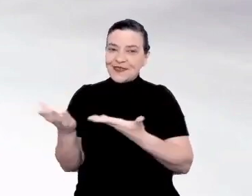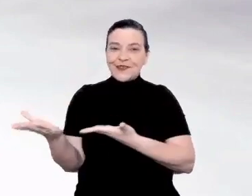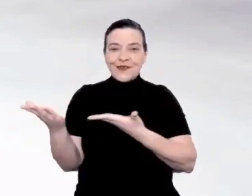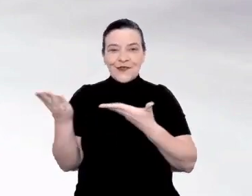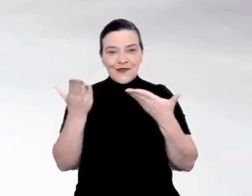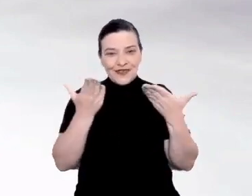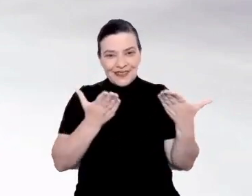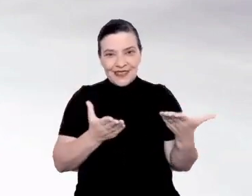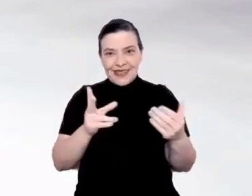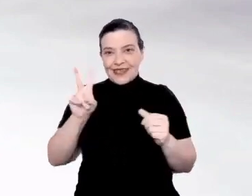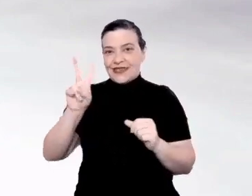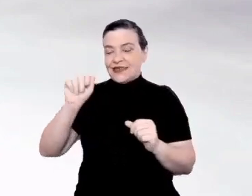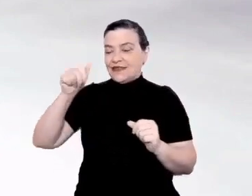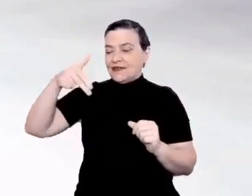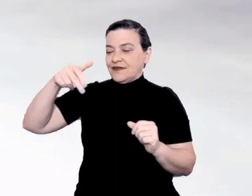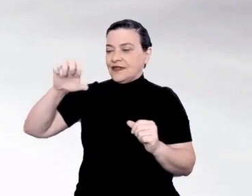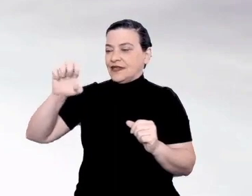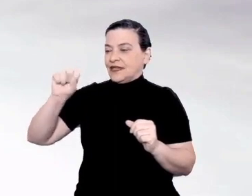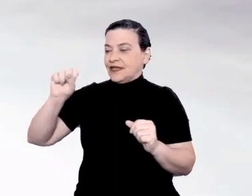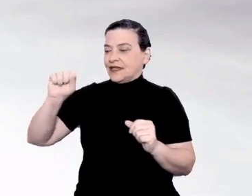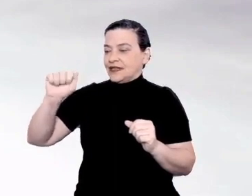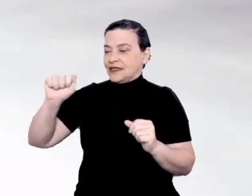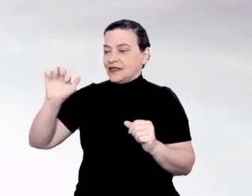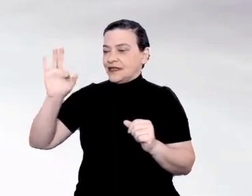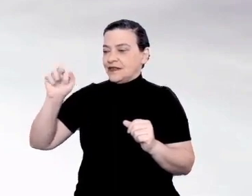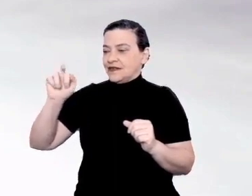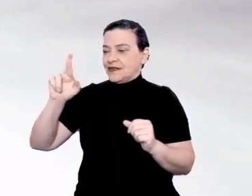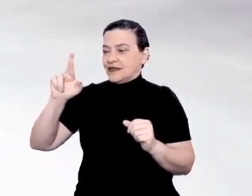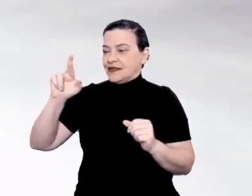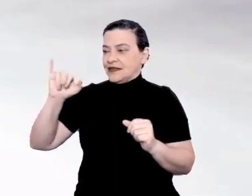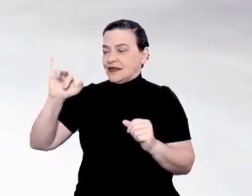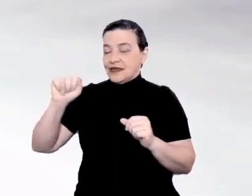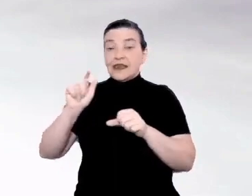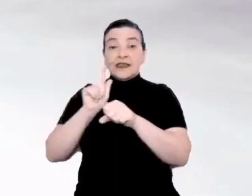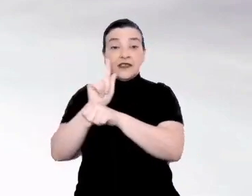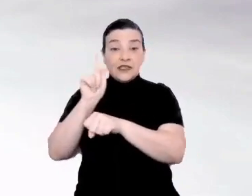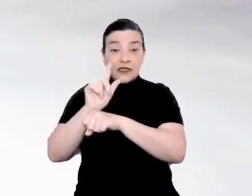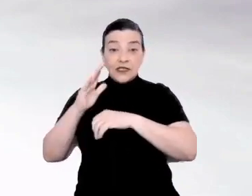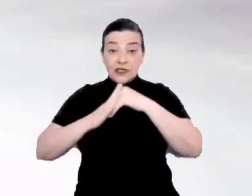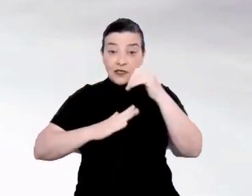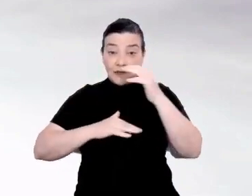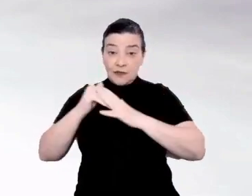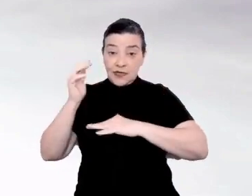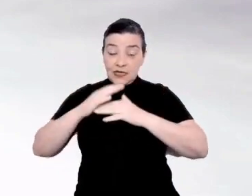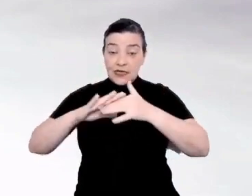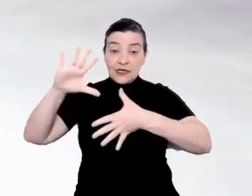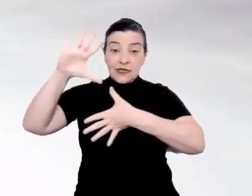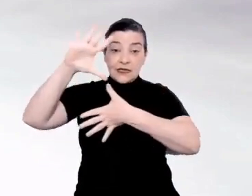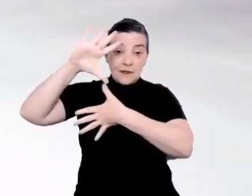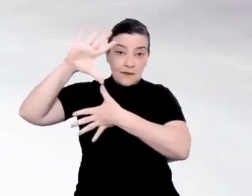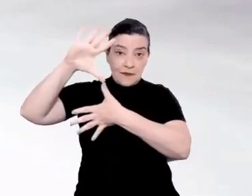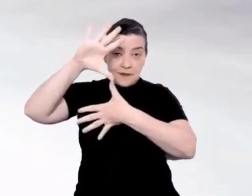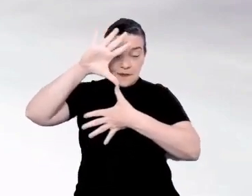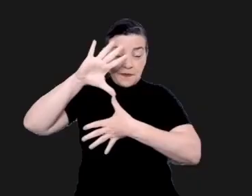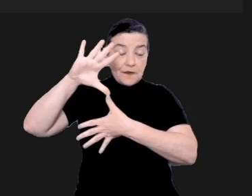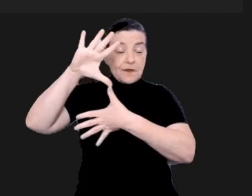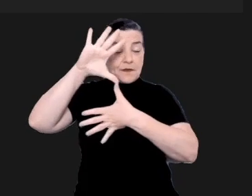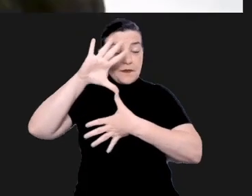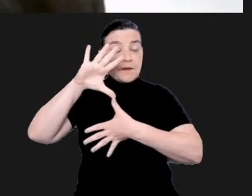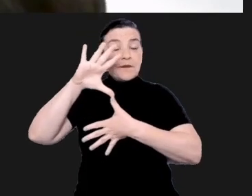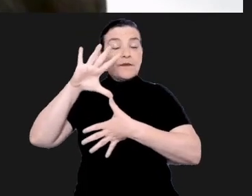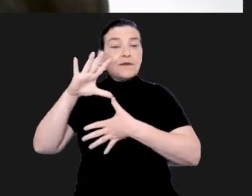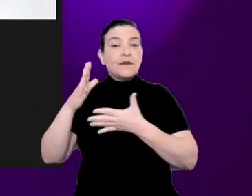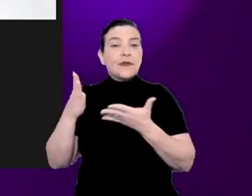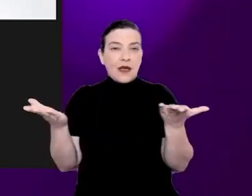a Vanessa Ferreira. A Vanessa, ela é gerente de práticas assistenciais do América Serviços Médicos, e ela vai, durante